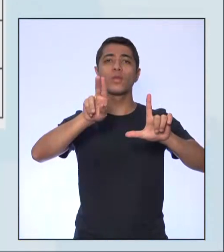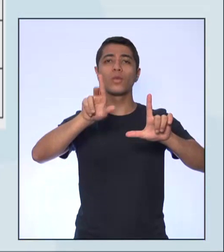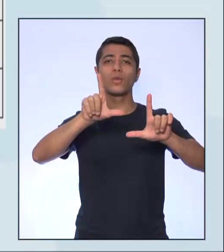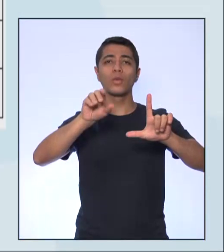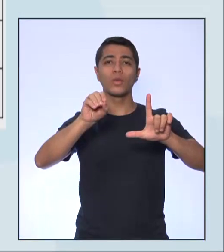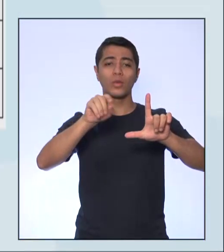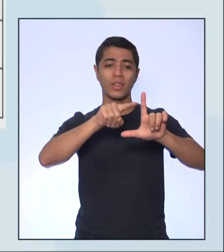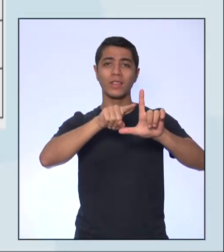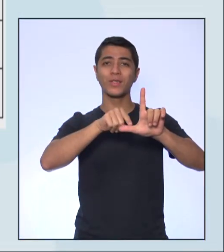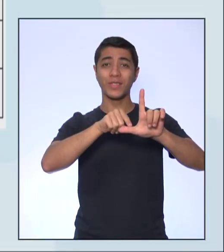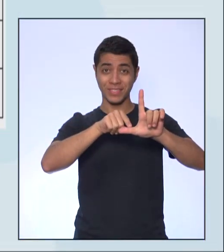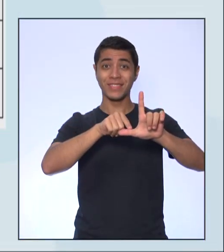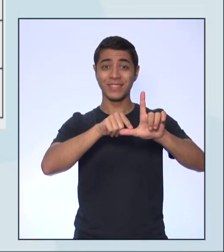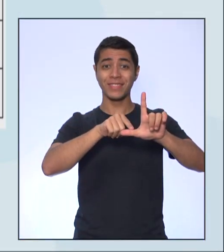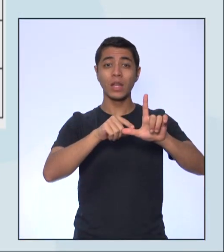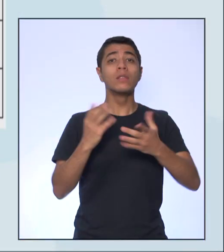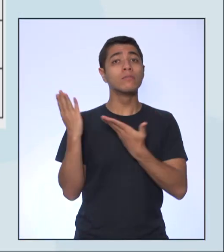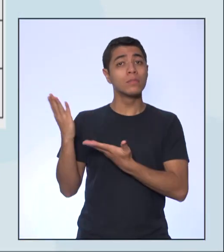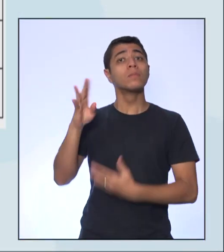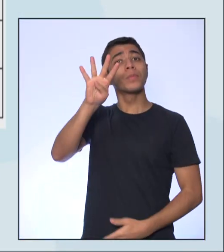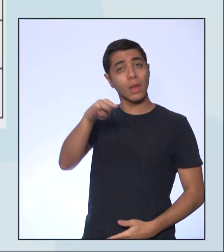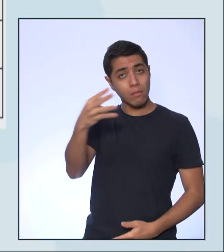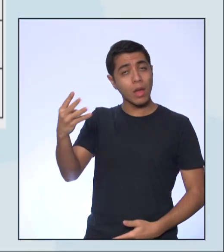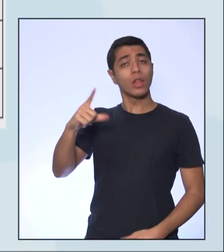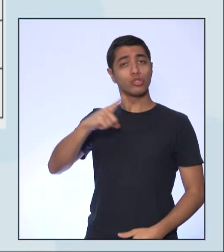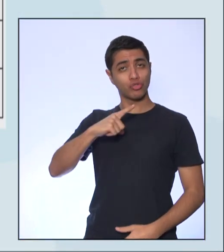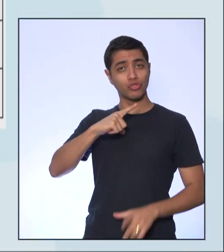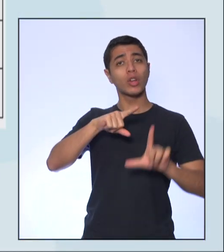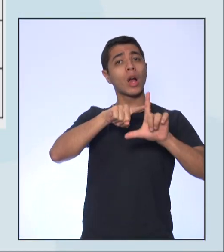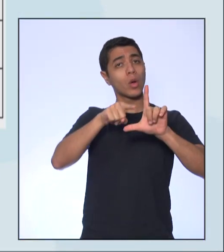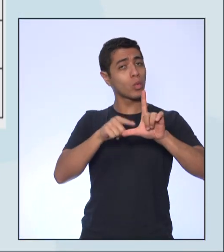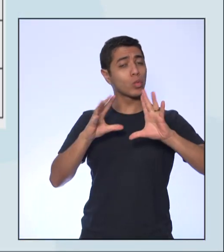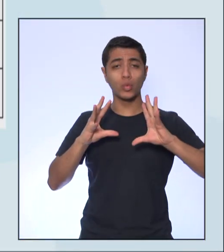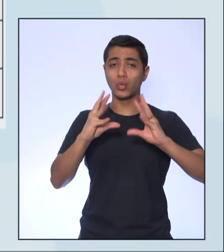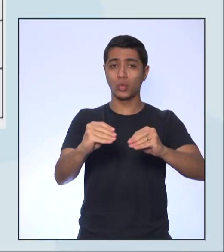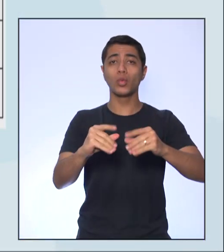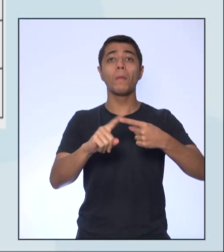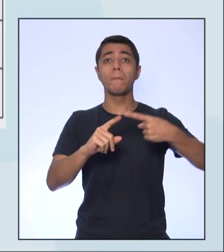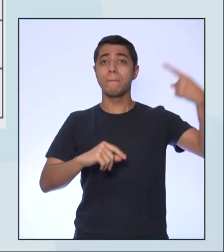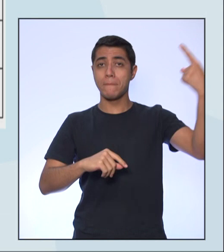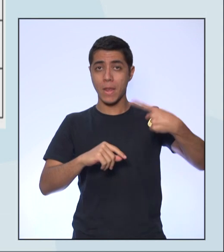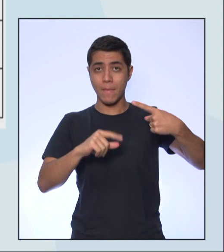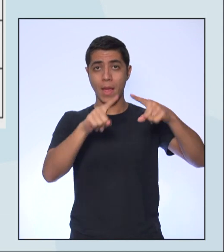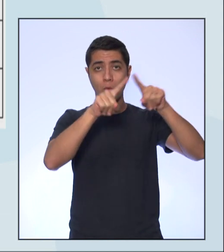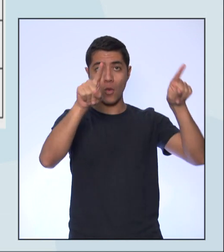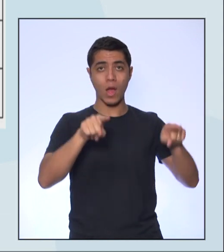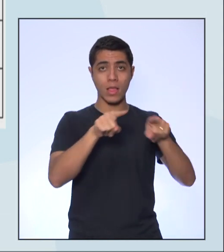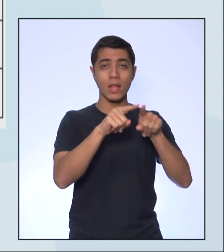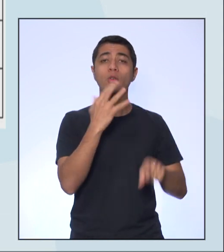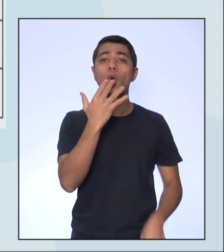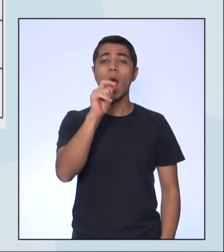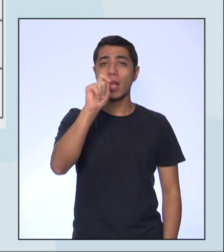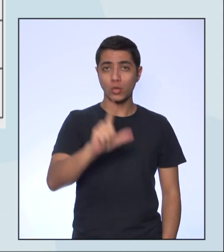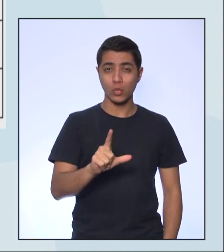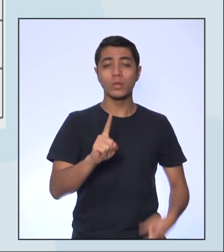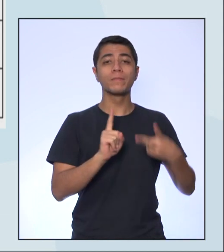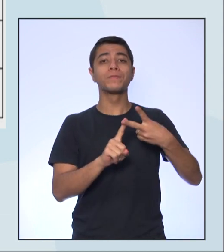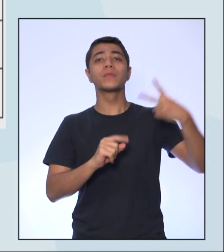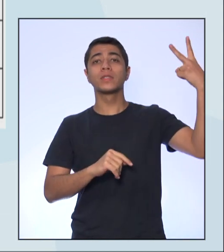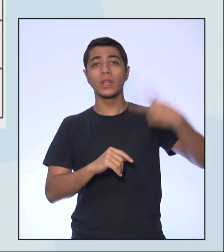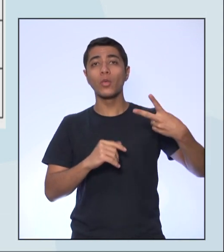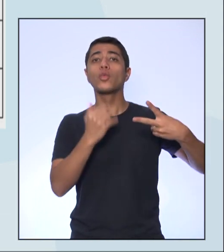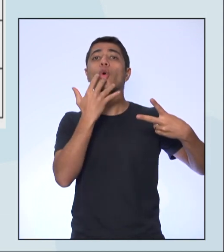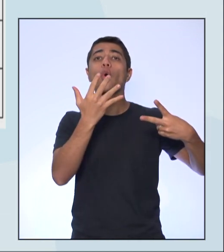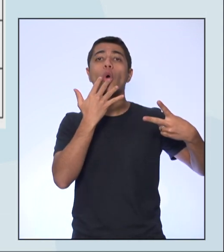tabela aí eu tenho todos os ângulos então eu tenho o primeiro quadrante em azul o segundo quadrante em amarelo